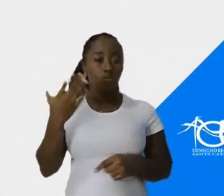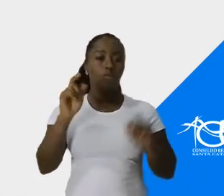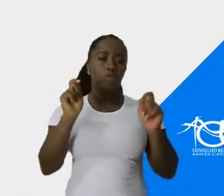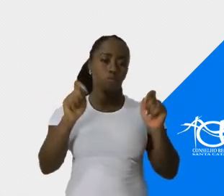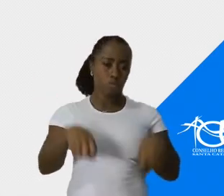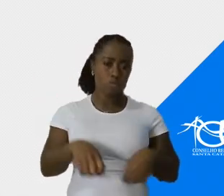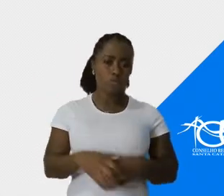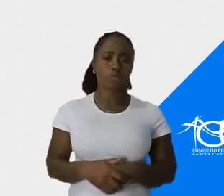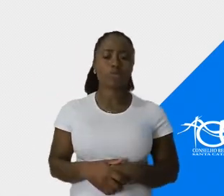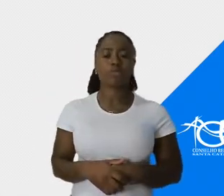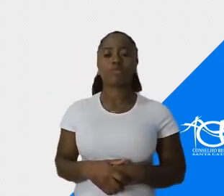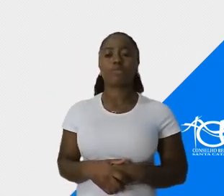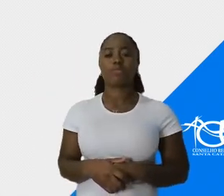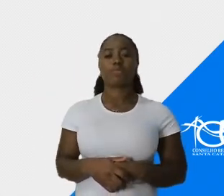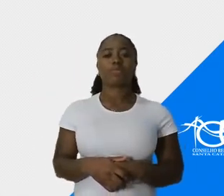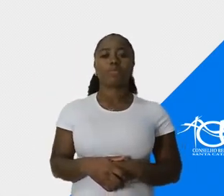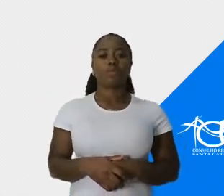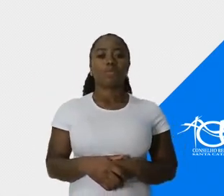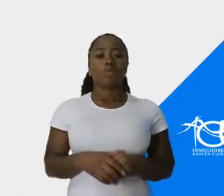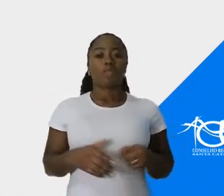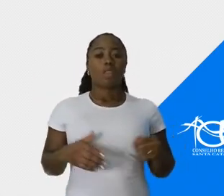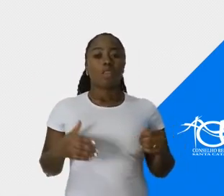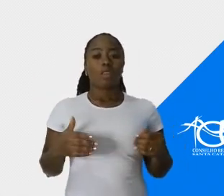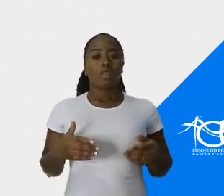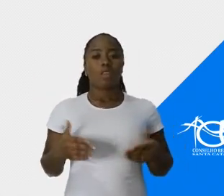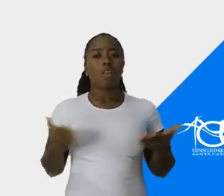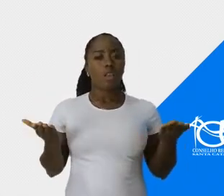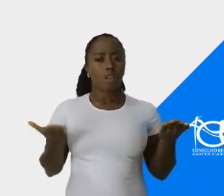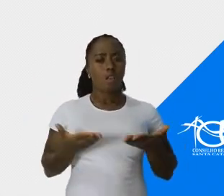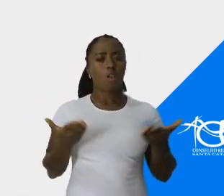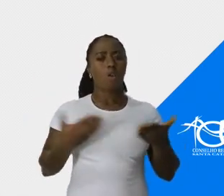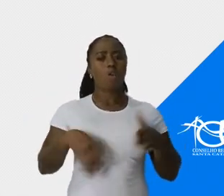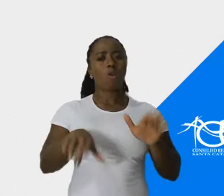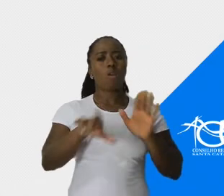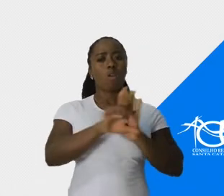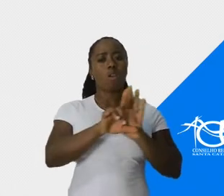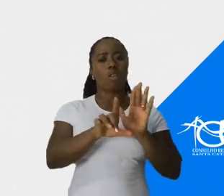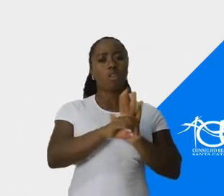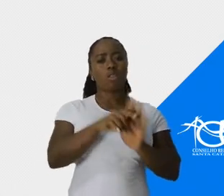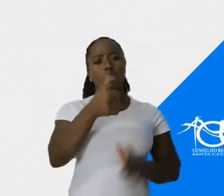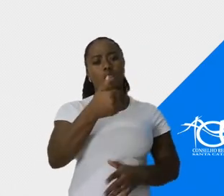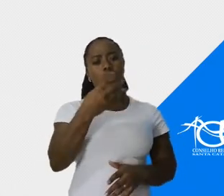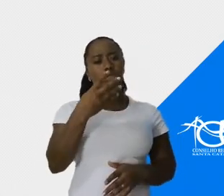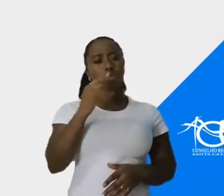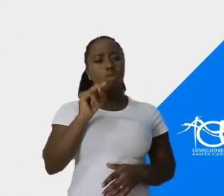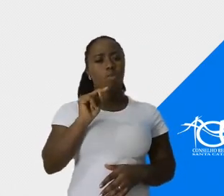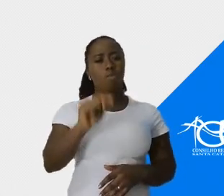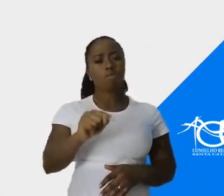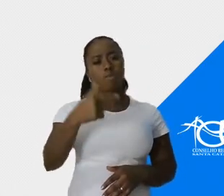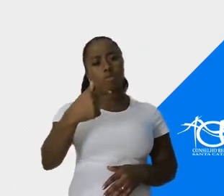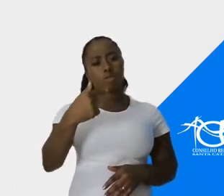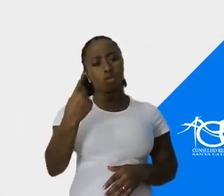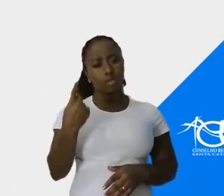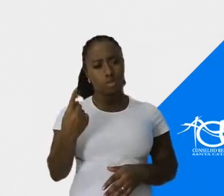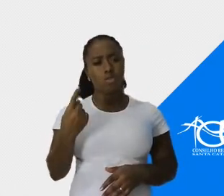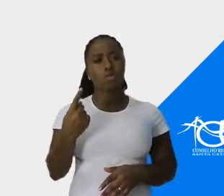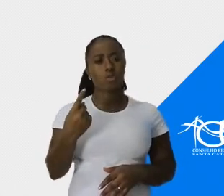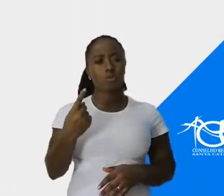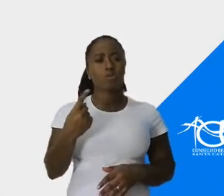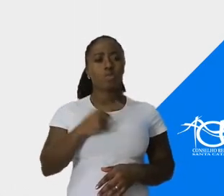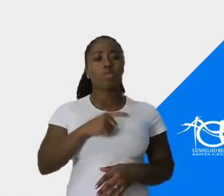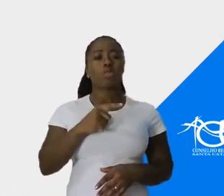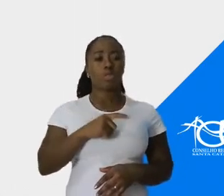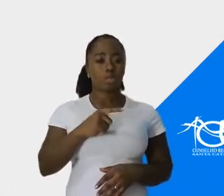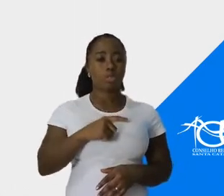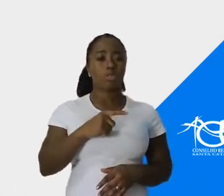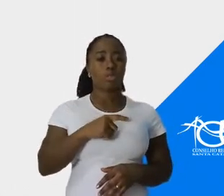né, especialmente depois da aprovação da Lei 14.071, a última lei de modificação no trânsito, né,